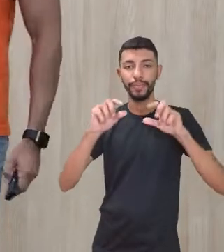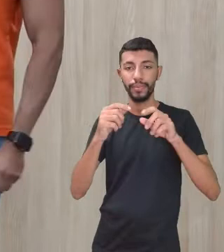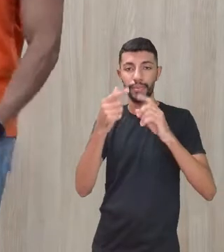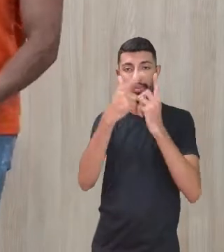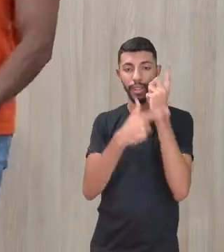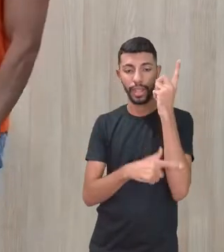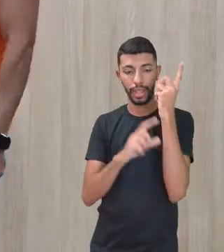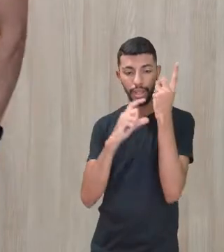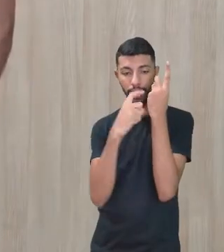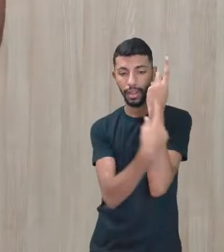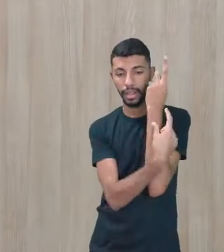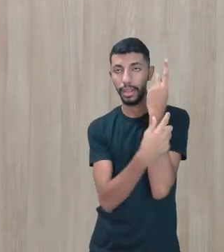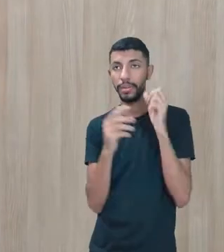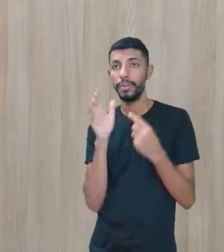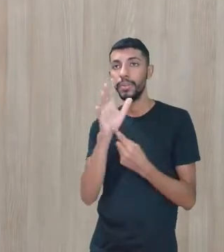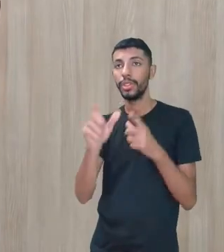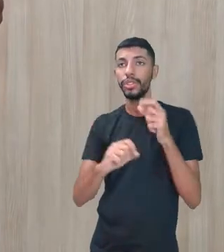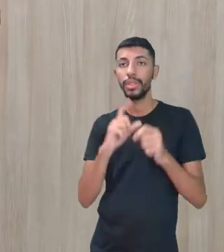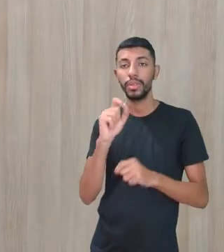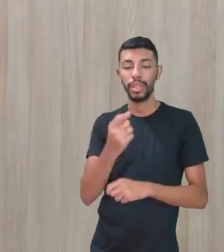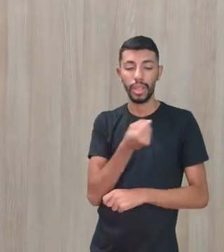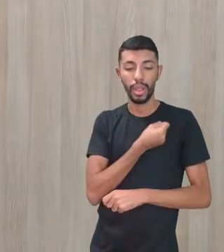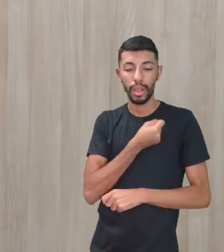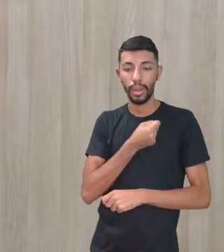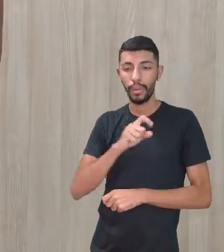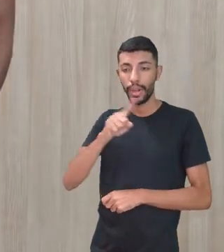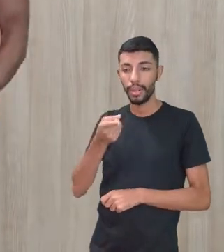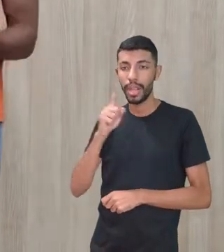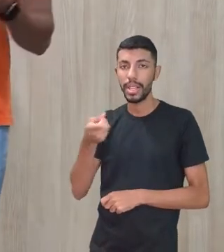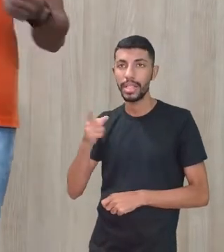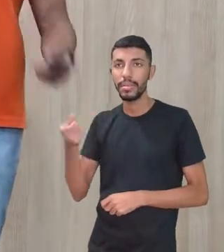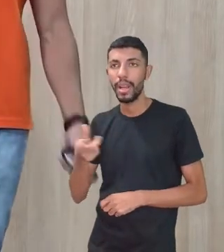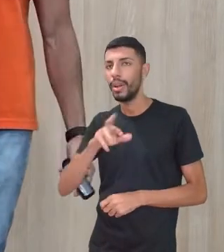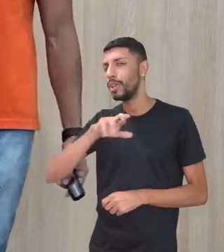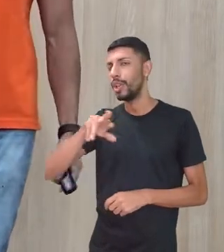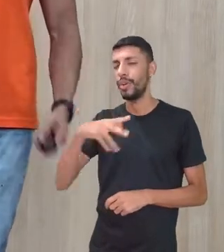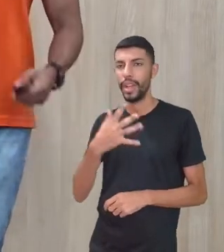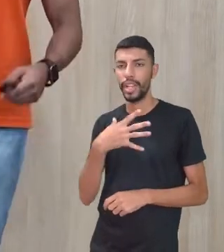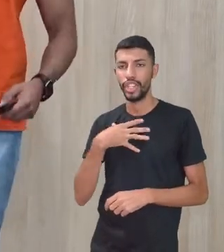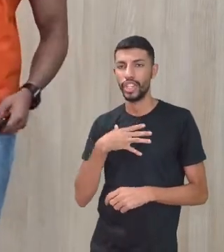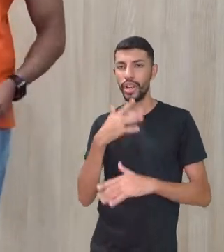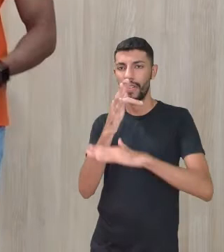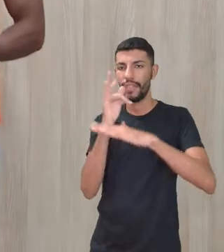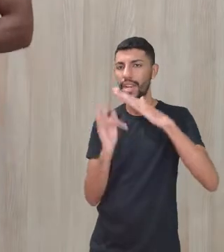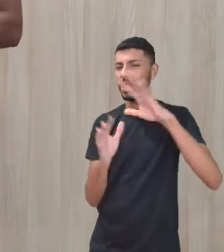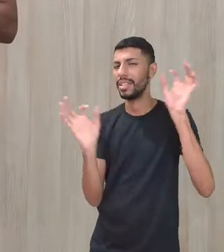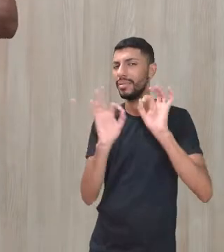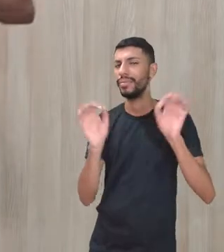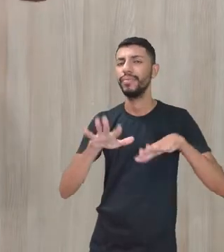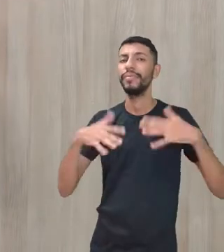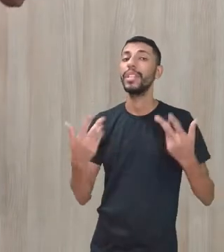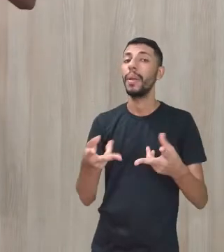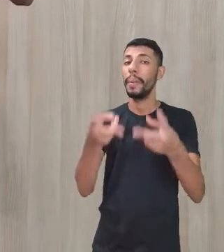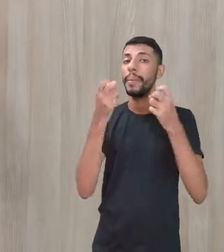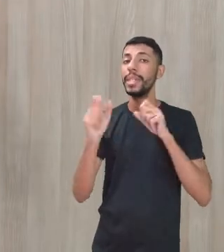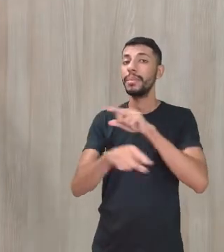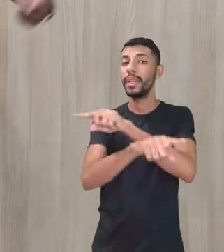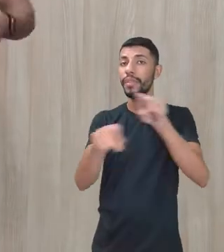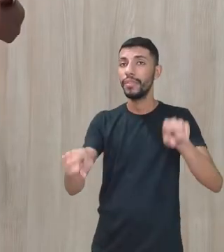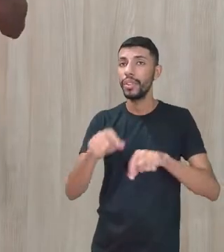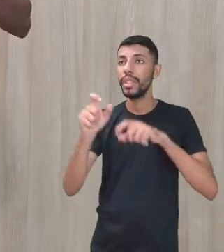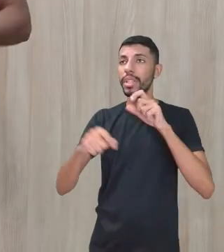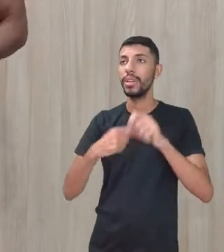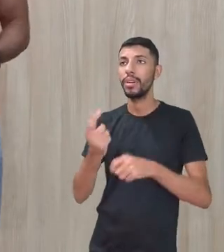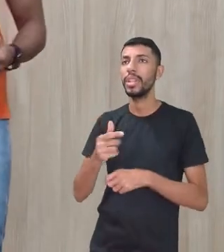número decimal, certo? Não aparece o número em forma de fração. E pode notar que você, intuitivamente,